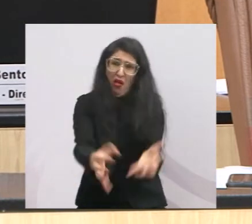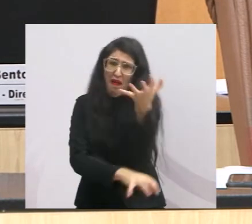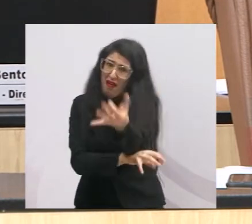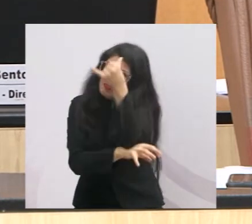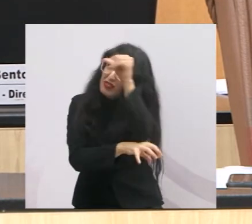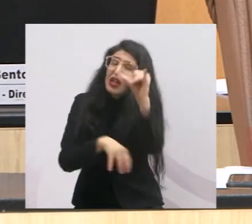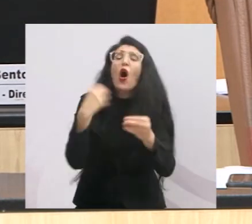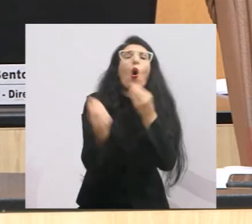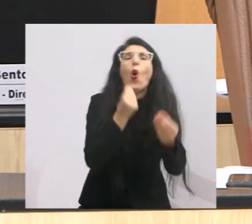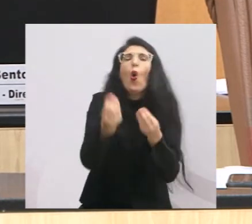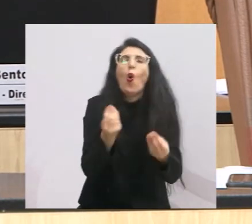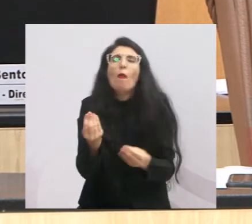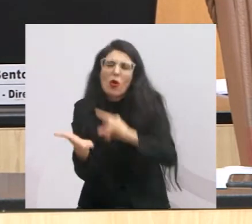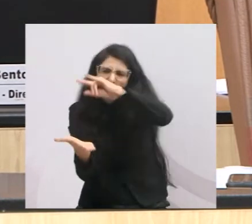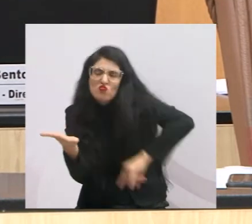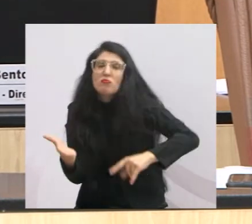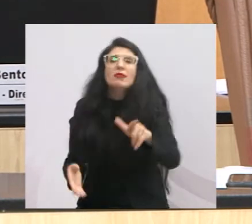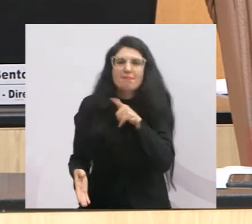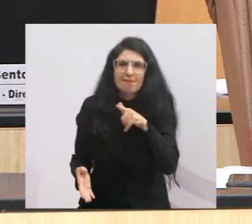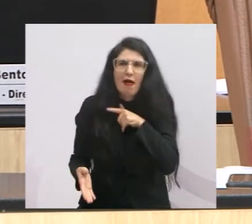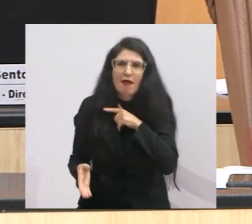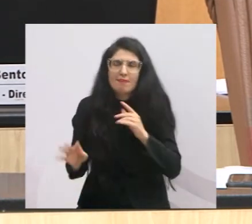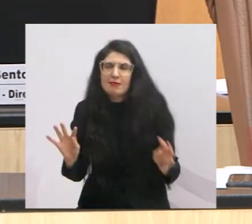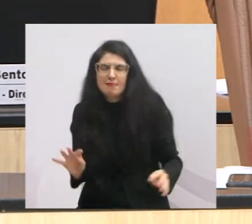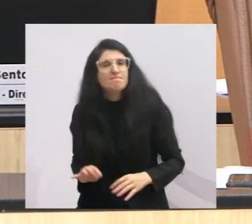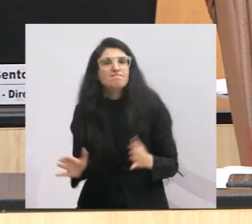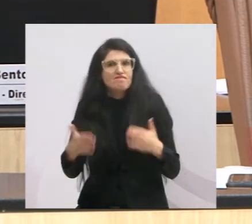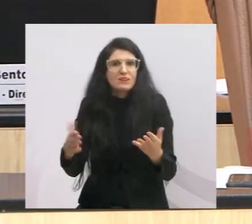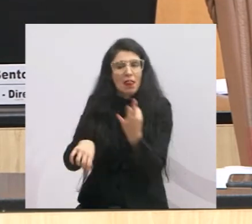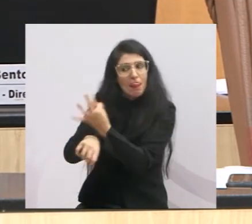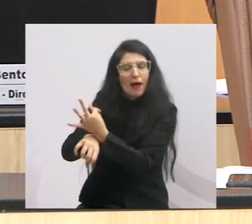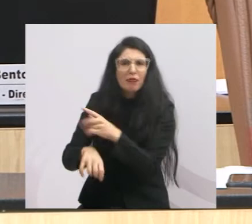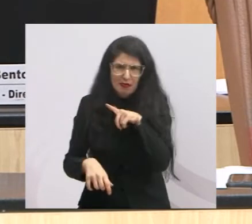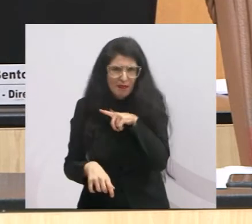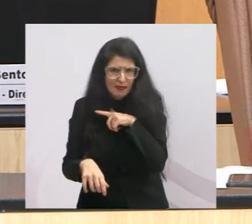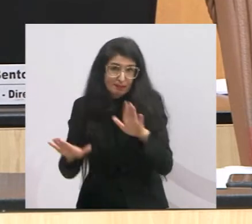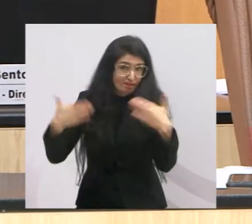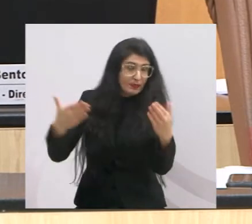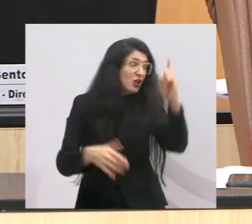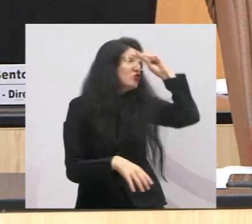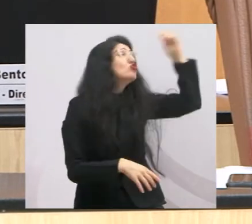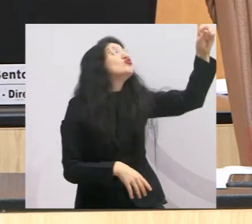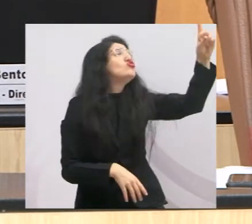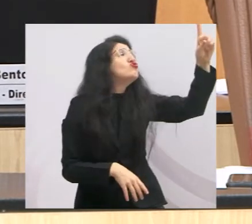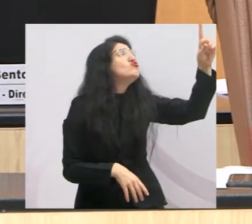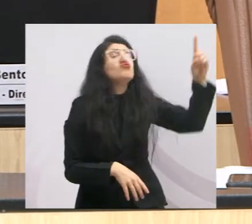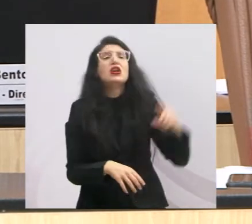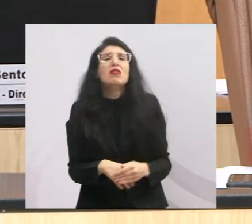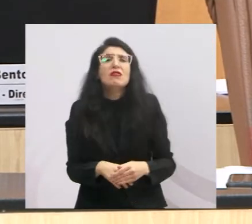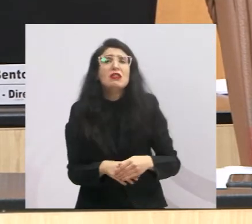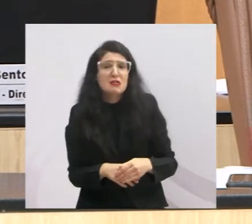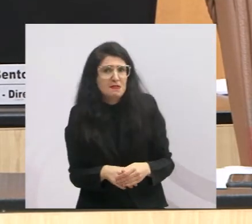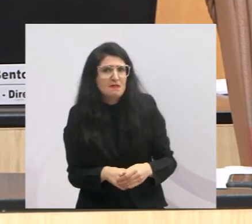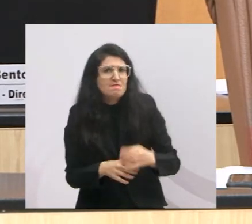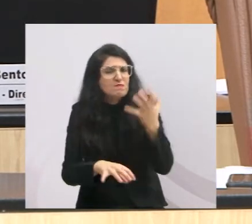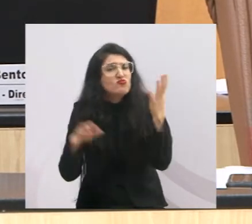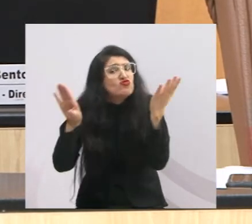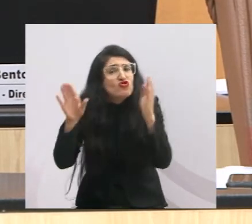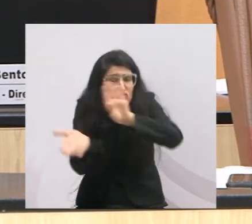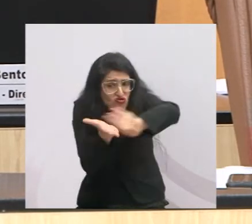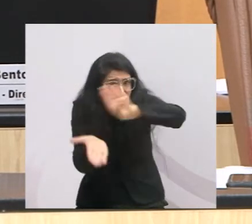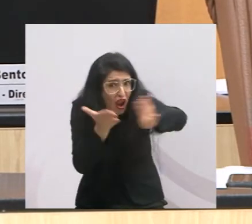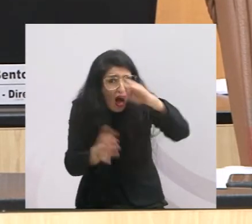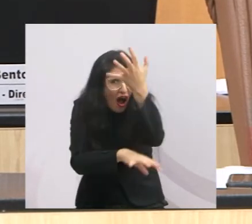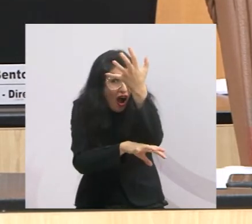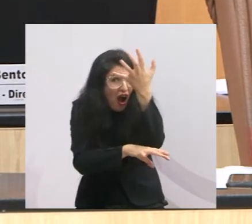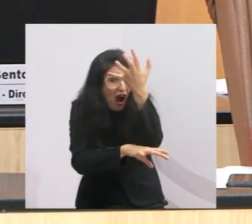no sentido de possibilitar implantação do restaurante Bom Prato no município de Jacareí. Autoria, vereadora Márcia Santos. Requerimento